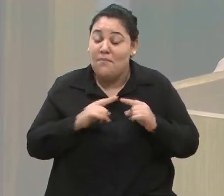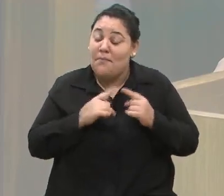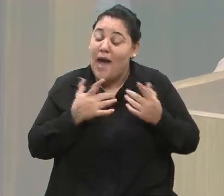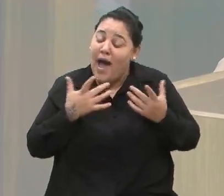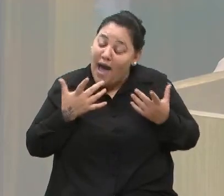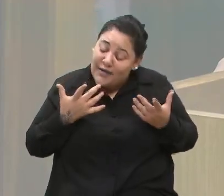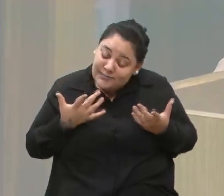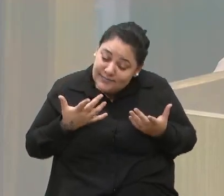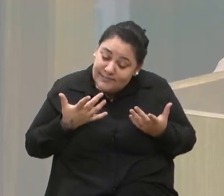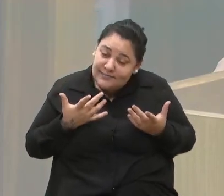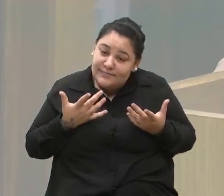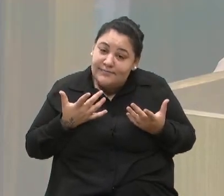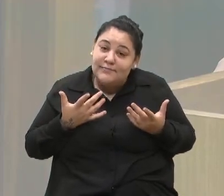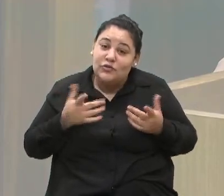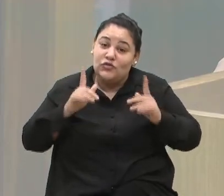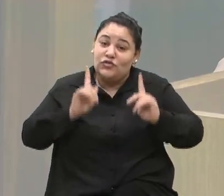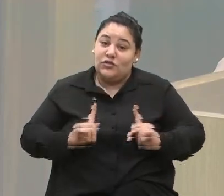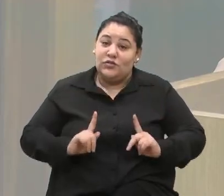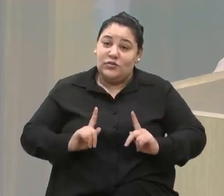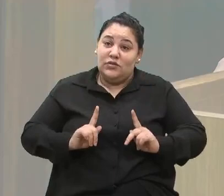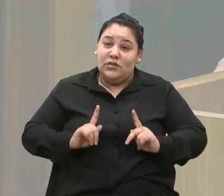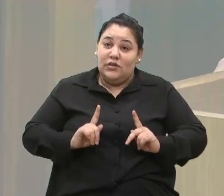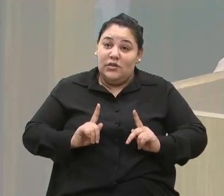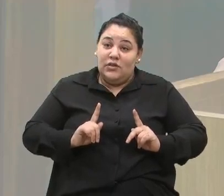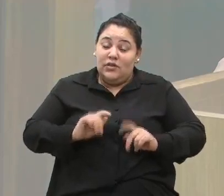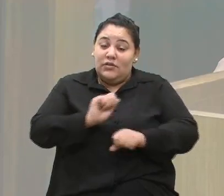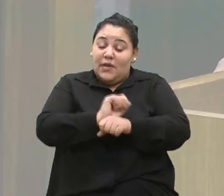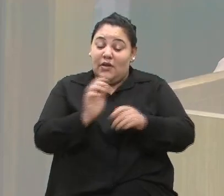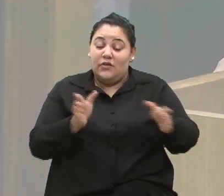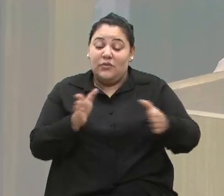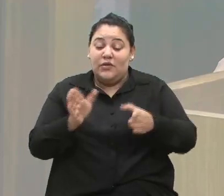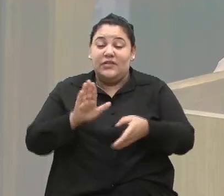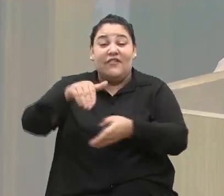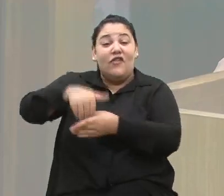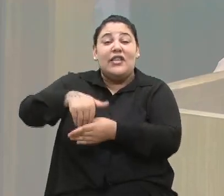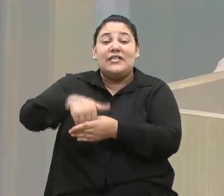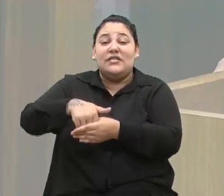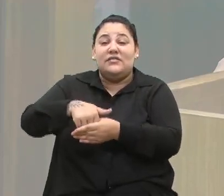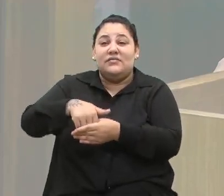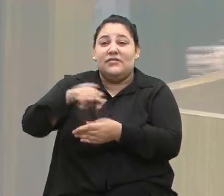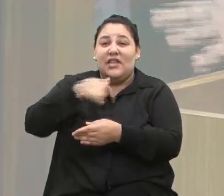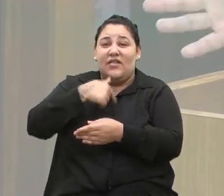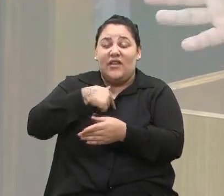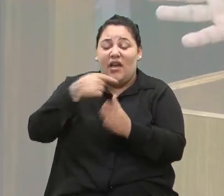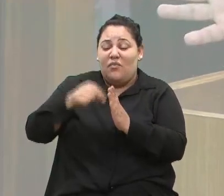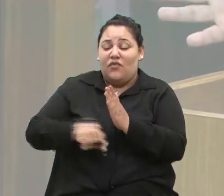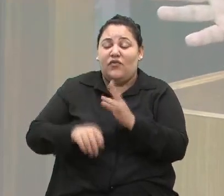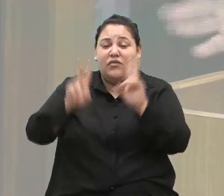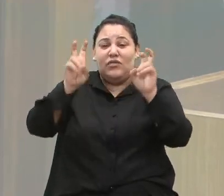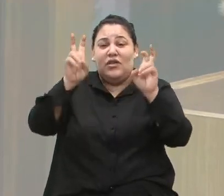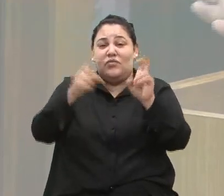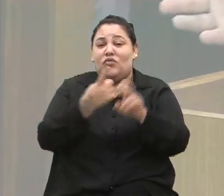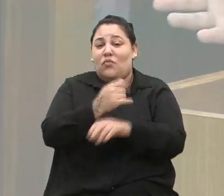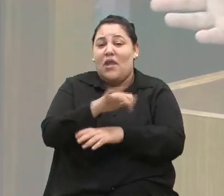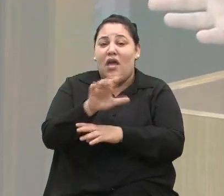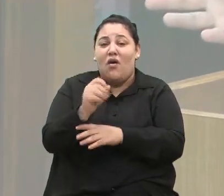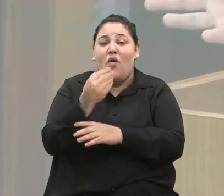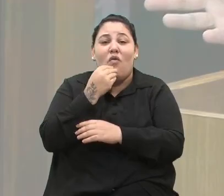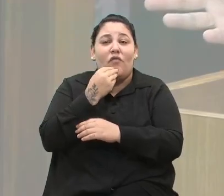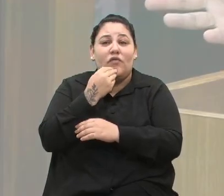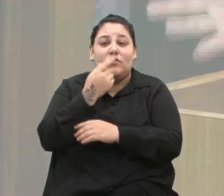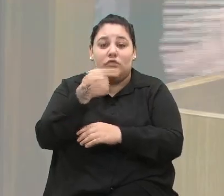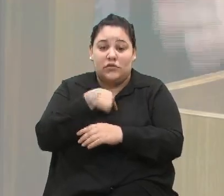pagar depois, agora, espero que na época da eleição. Eu não estou nem discutindo. E entrar no tema agora do 1 milhão, é lógico, nós vamos